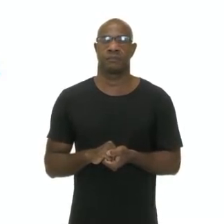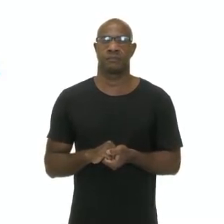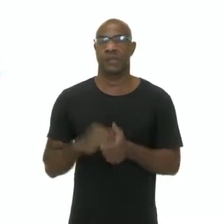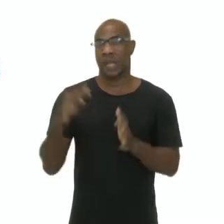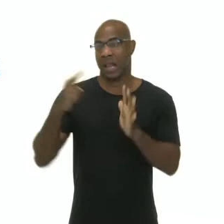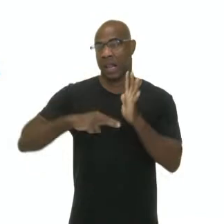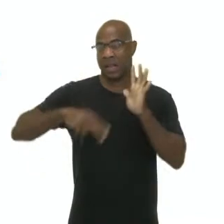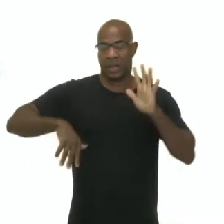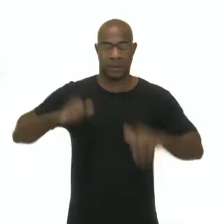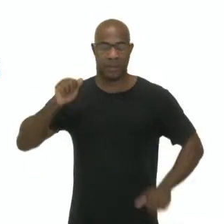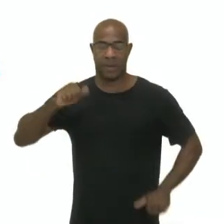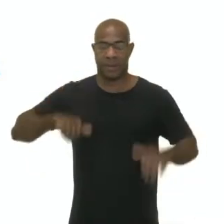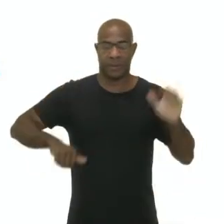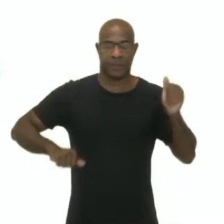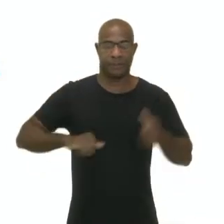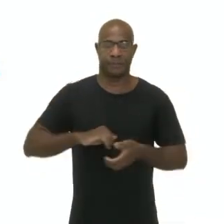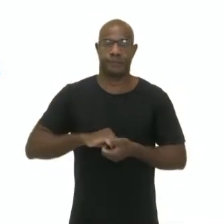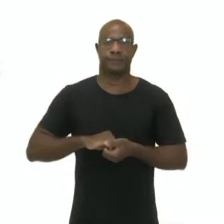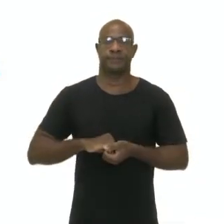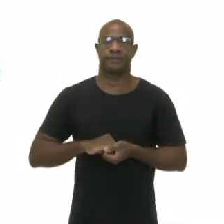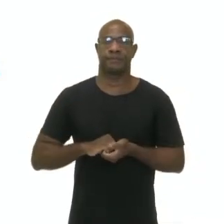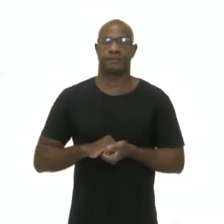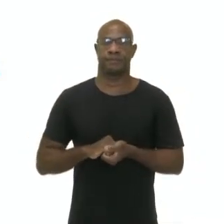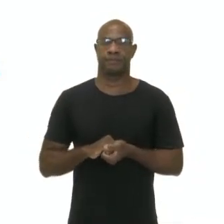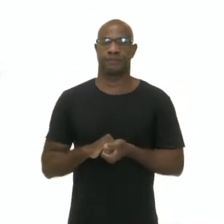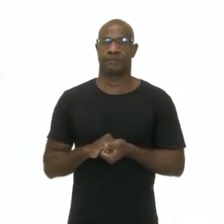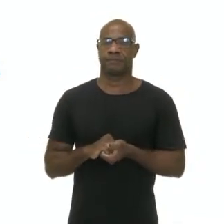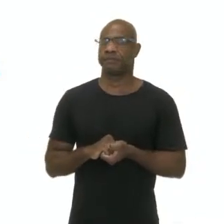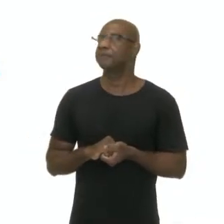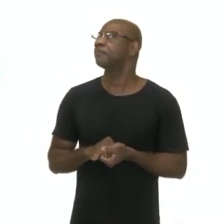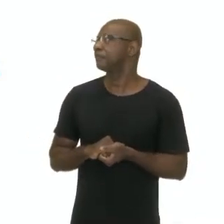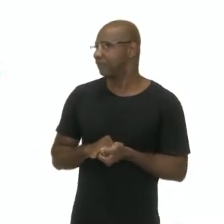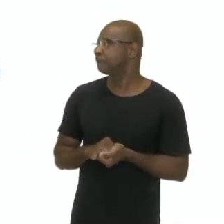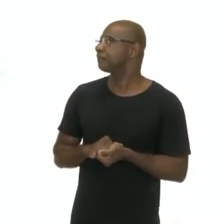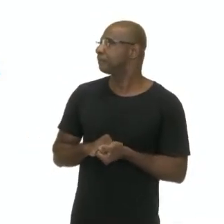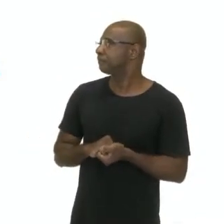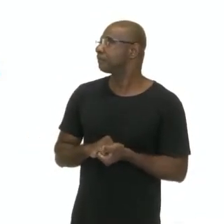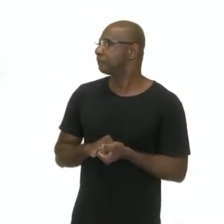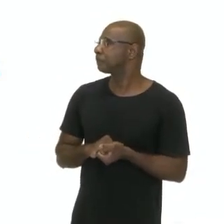Por meio de um famoso personagem argentino, Mafalda, que é do